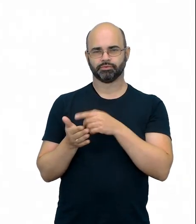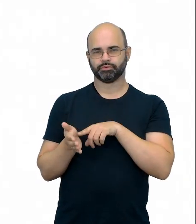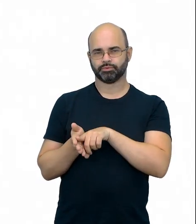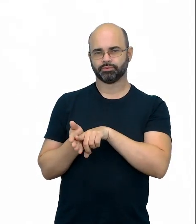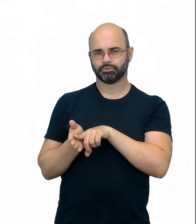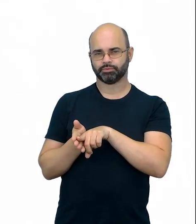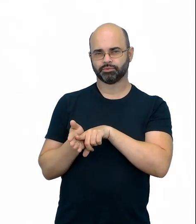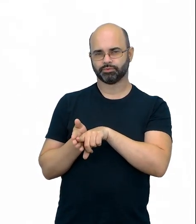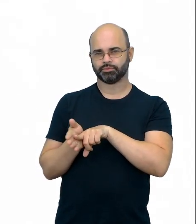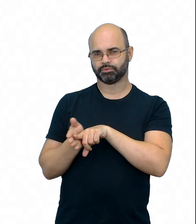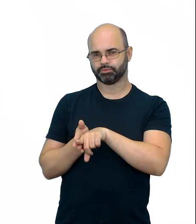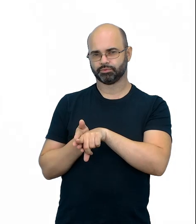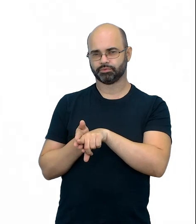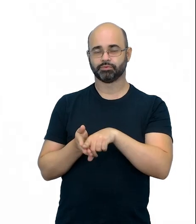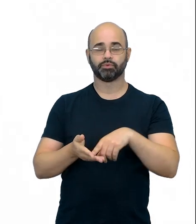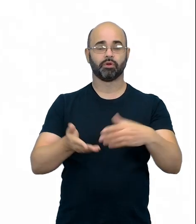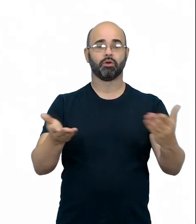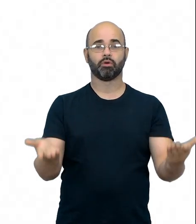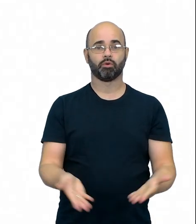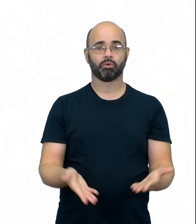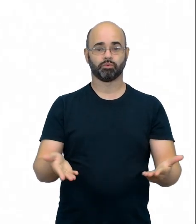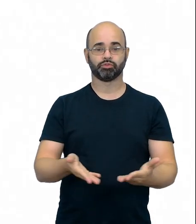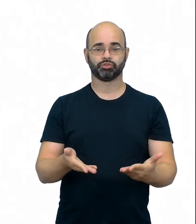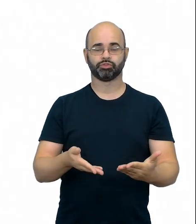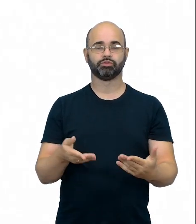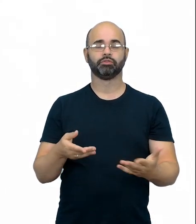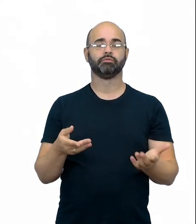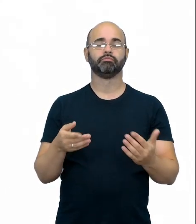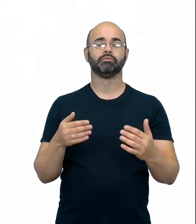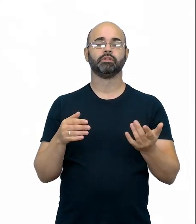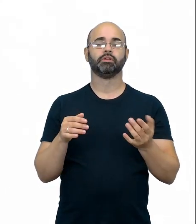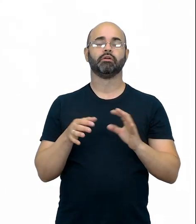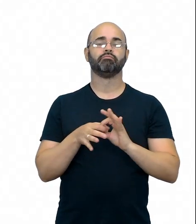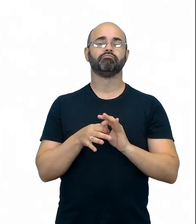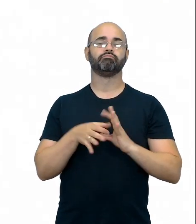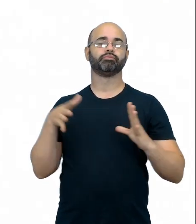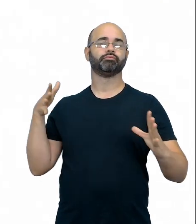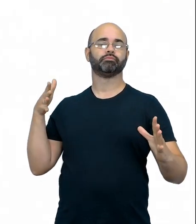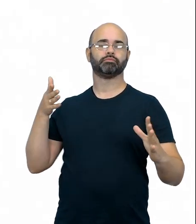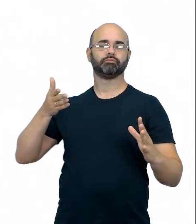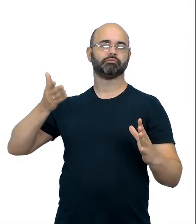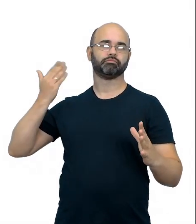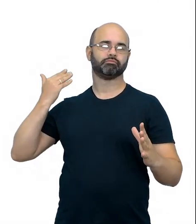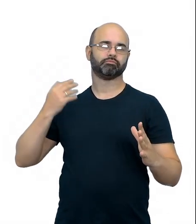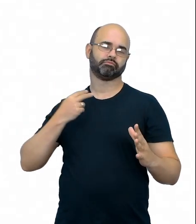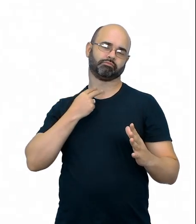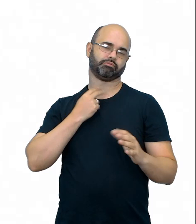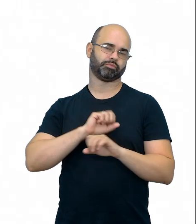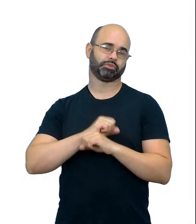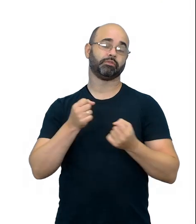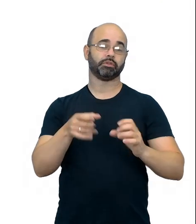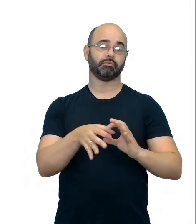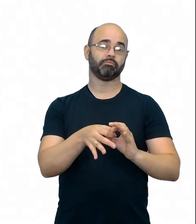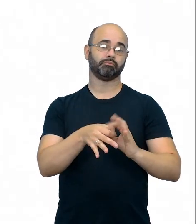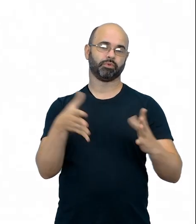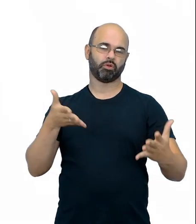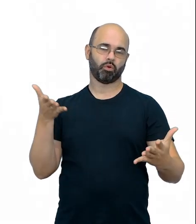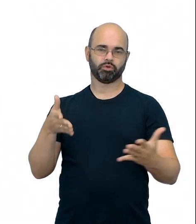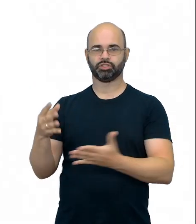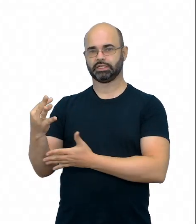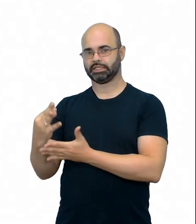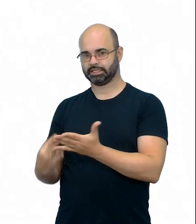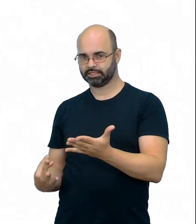desvinculado da contemporaneidade e as diferenças e semelhanças entre a fala e